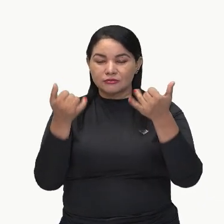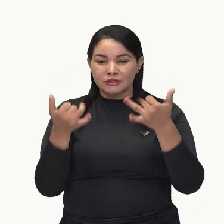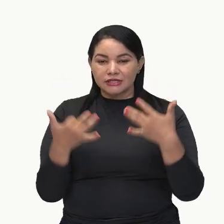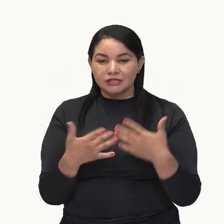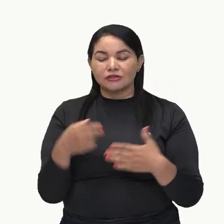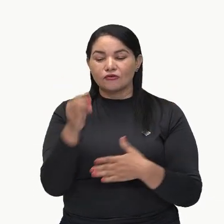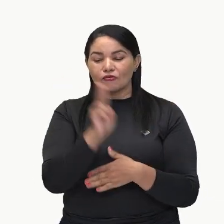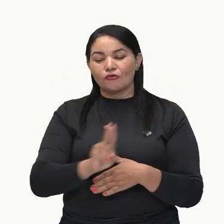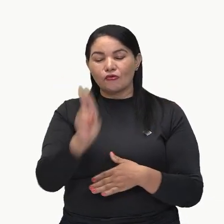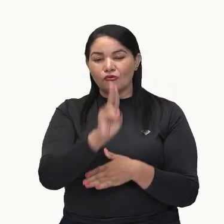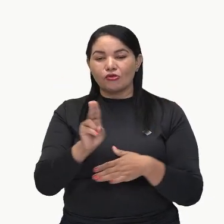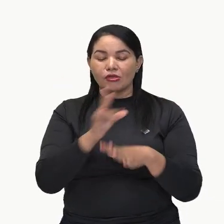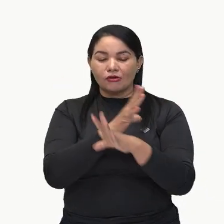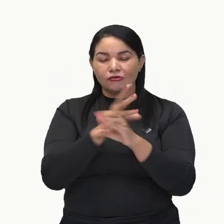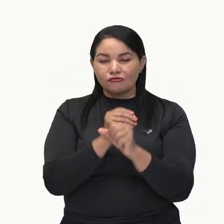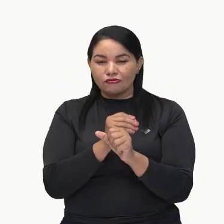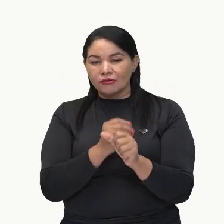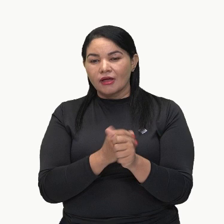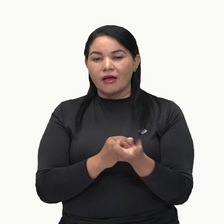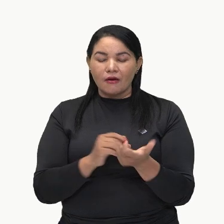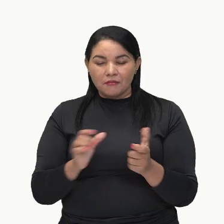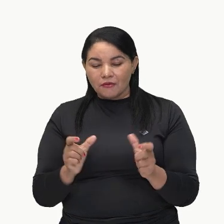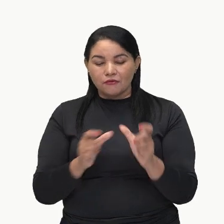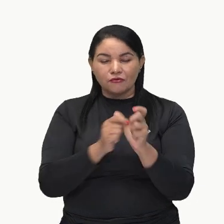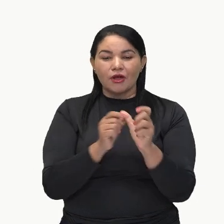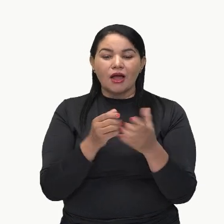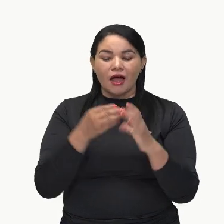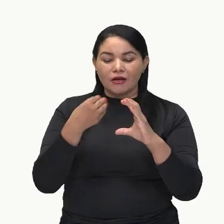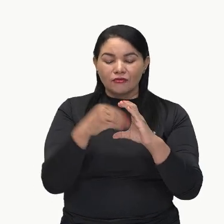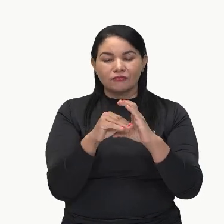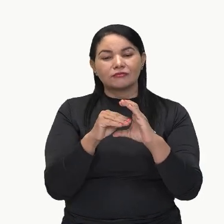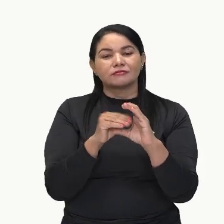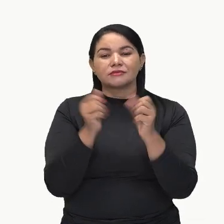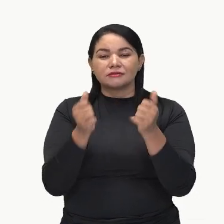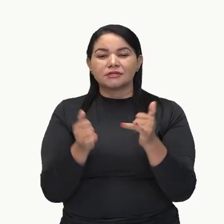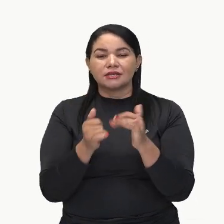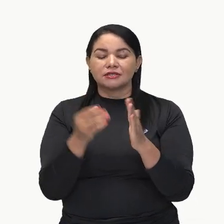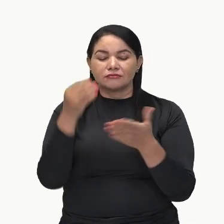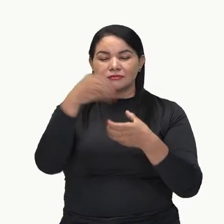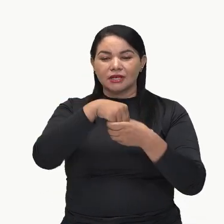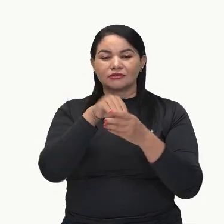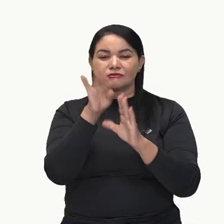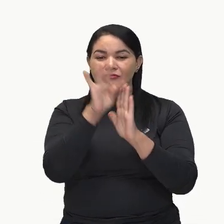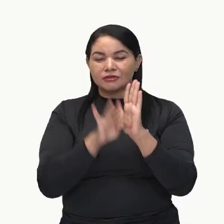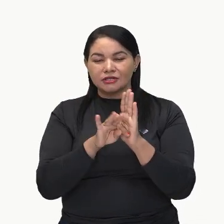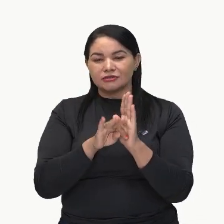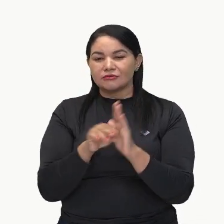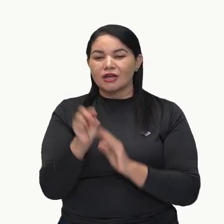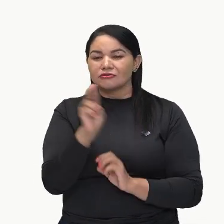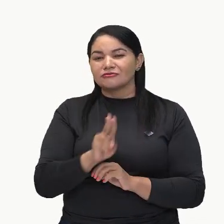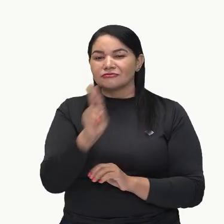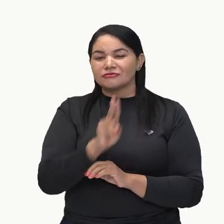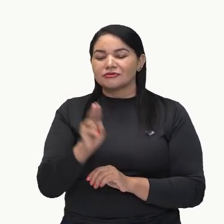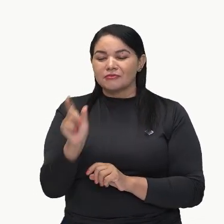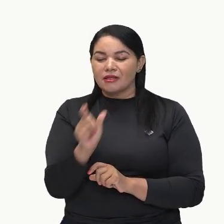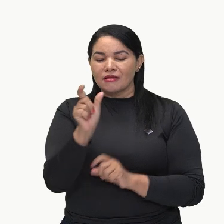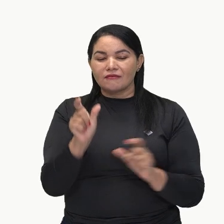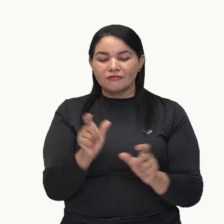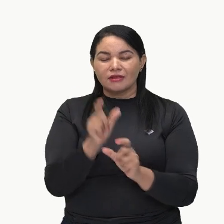que eu uso para introduzir, para inserir a ideia de explicação nos meus textos? Que palavrinha, que palavrinhas, né?